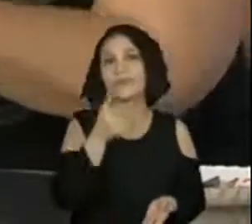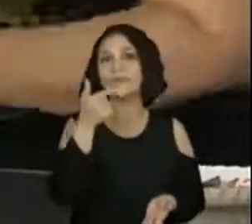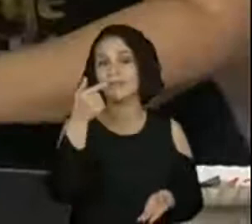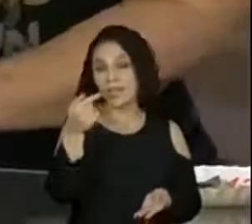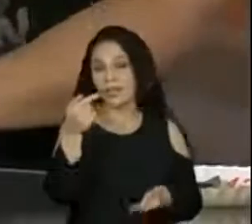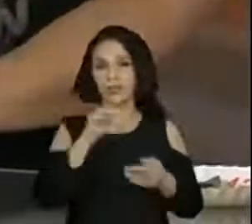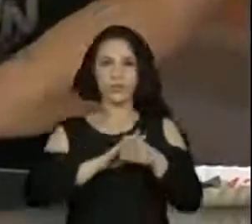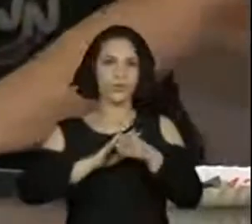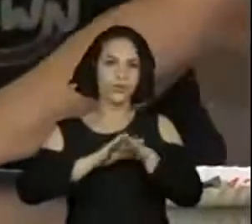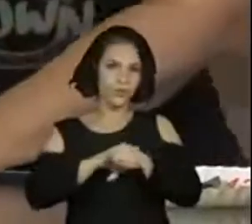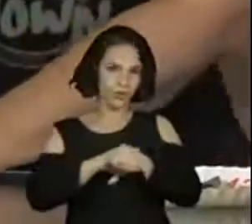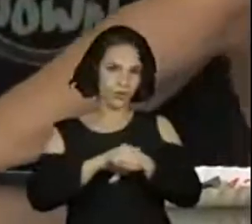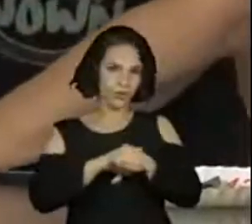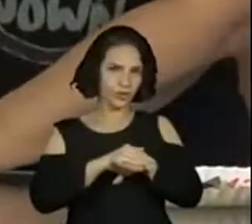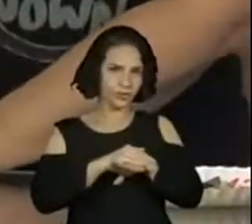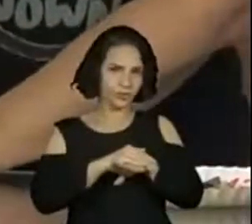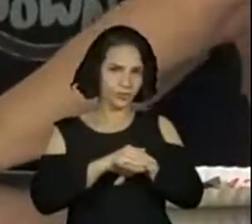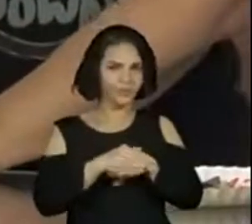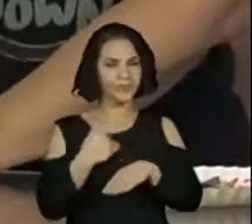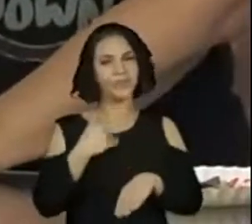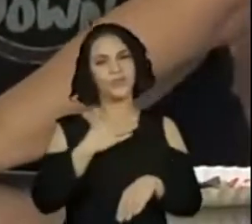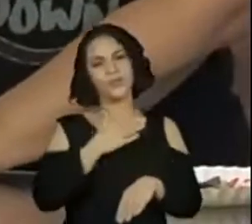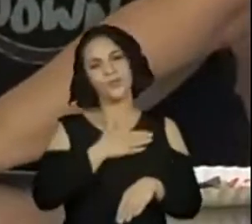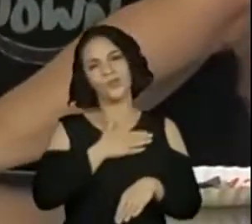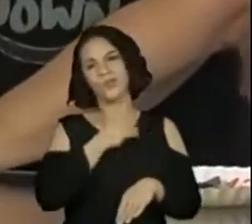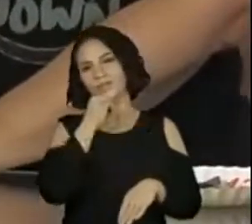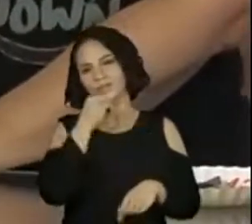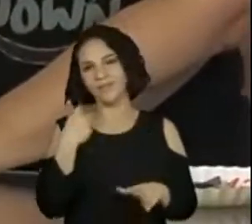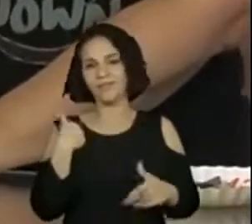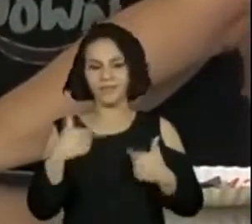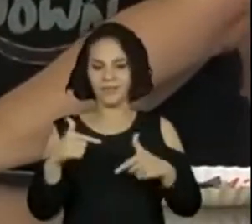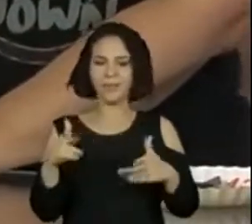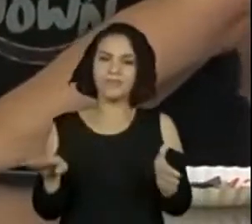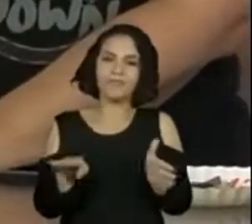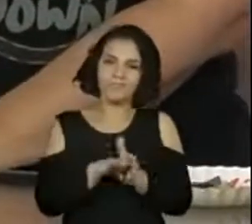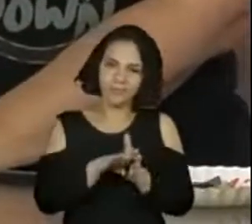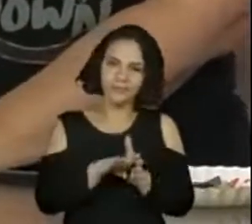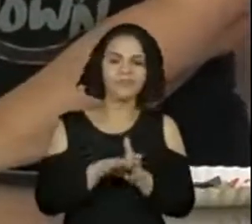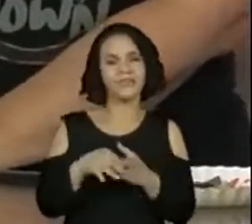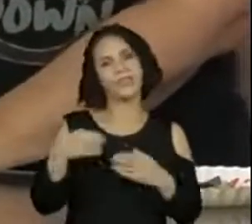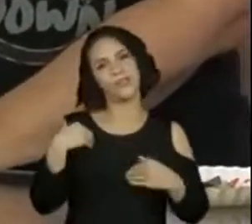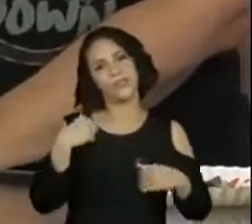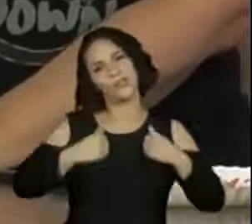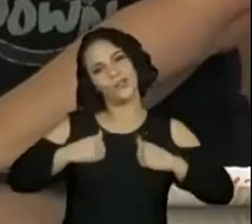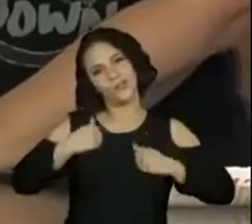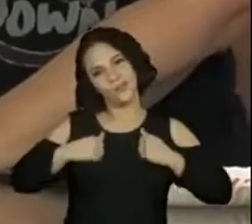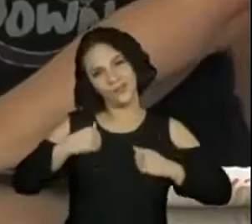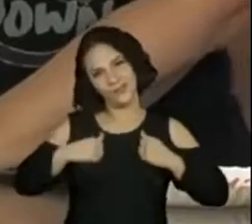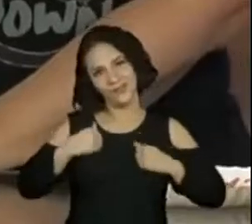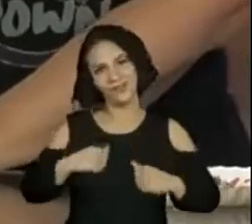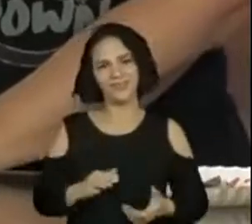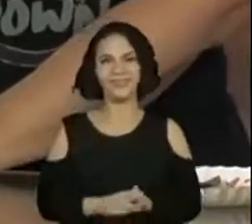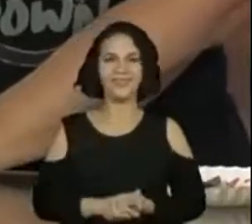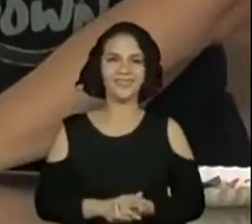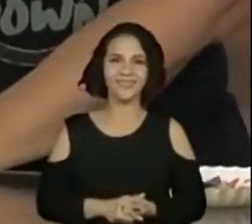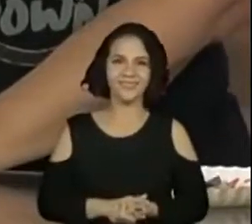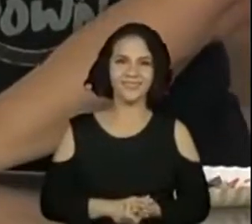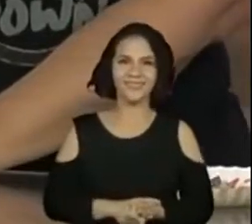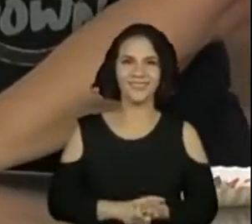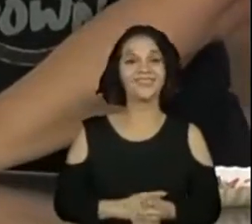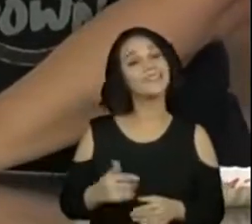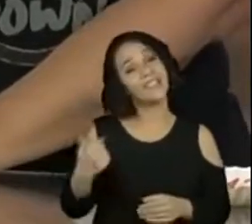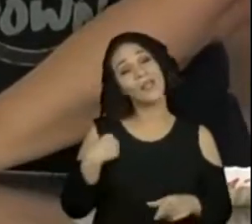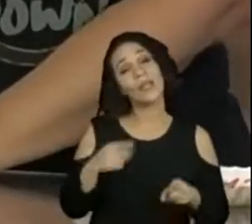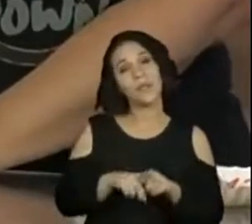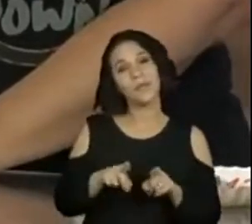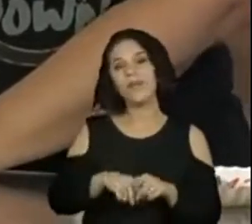da noite. Eu gosto de tomar banho... Depois que eu chego do trabalho, né? Depois que eu que tomo brinca também, mas é que eu tomo na hora que eu acordo,